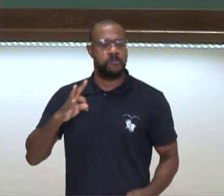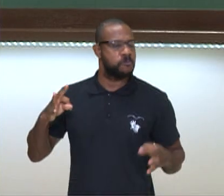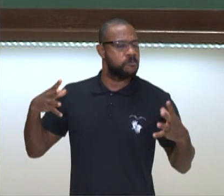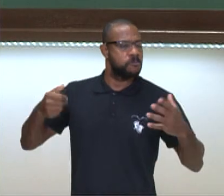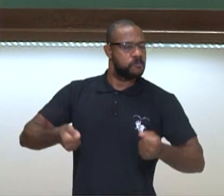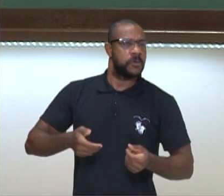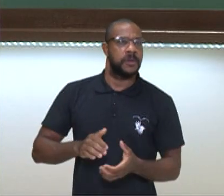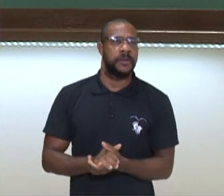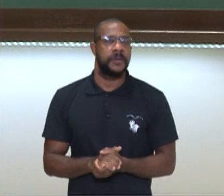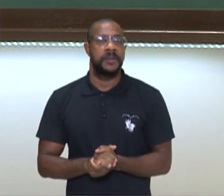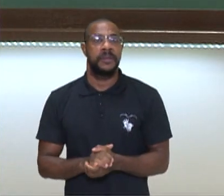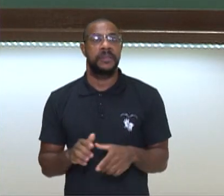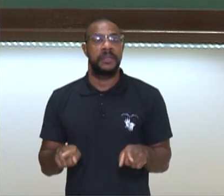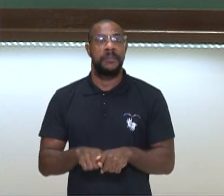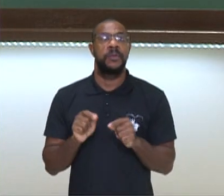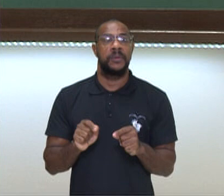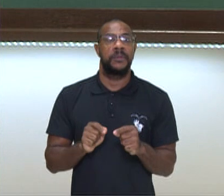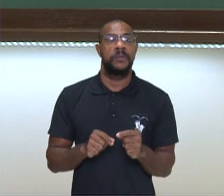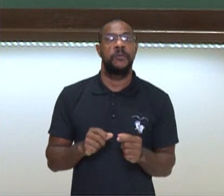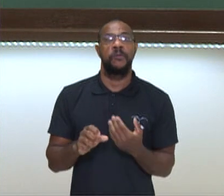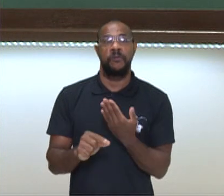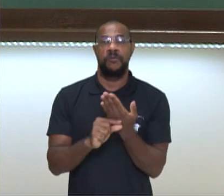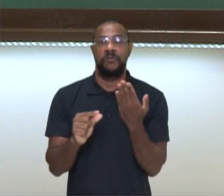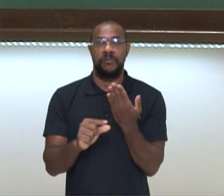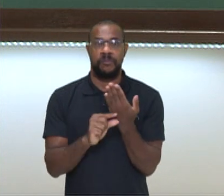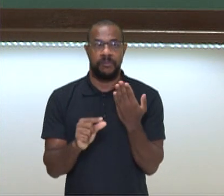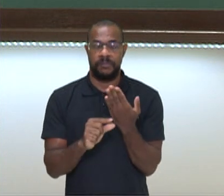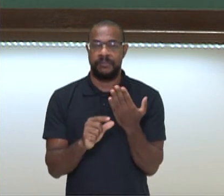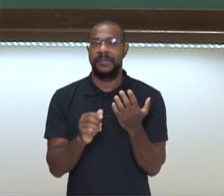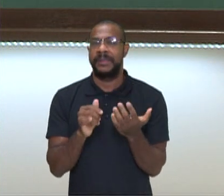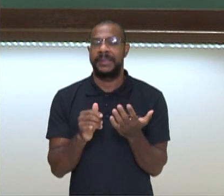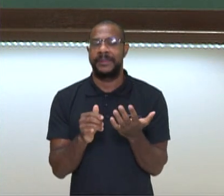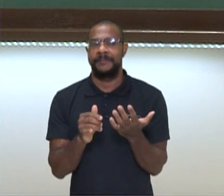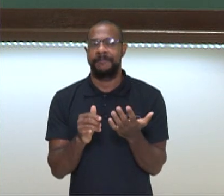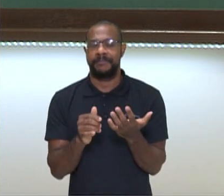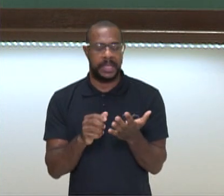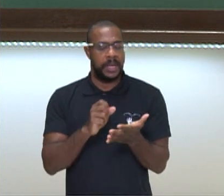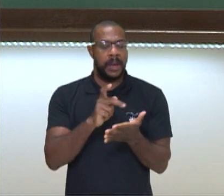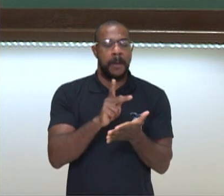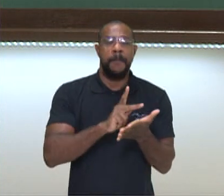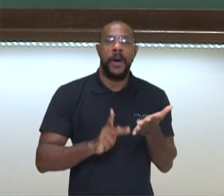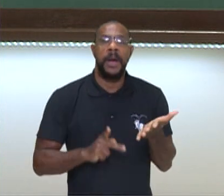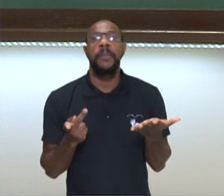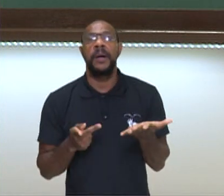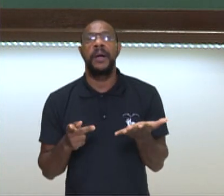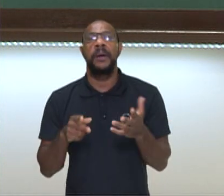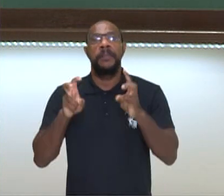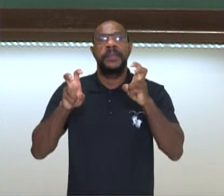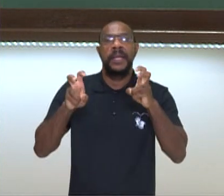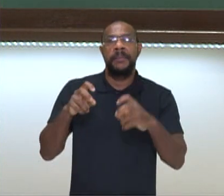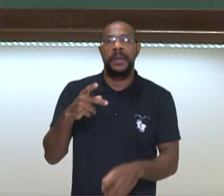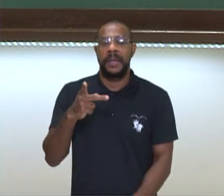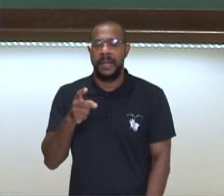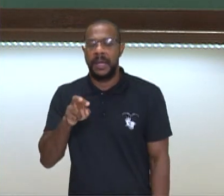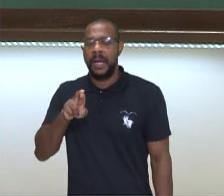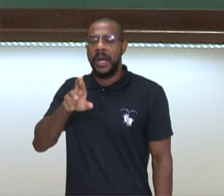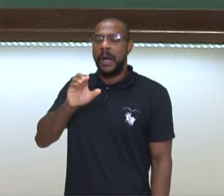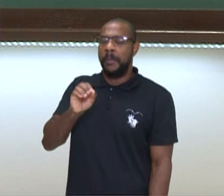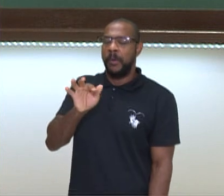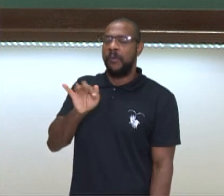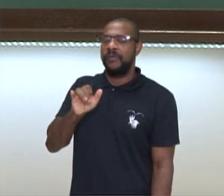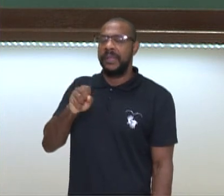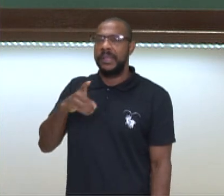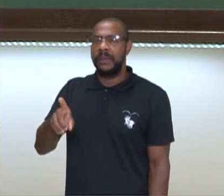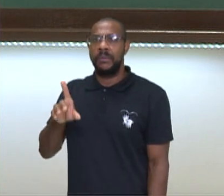eles, o famoso poema Profissão de Fé. Vamos lá comigo, conhecer um pouquinho?